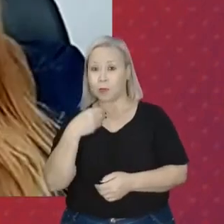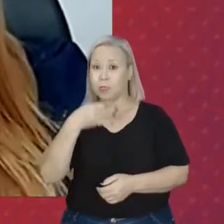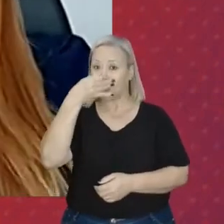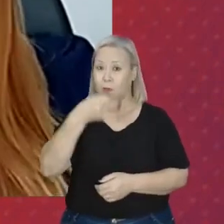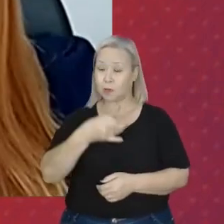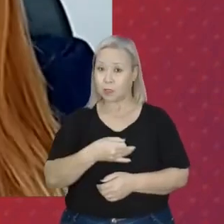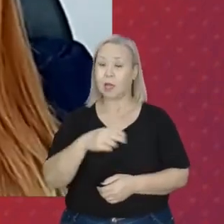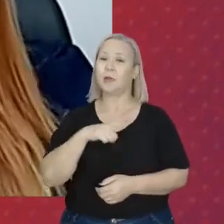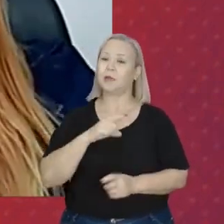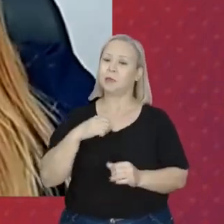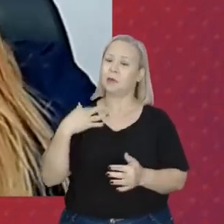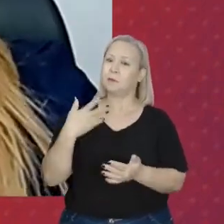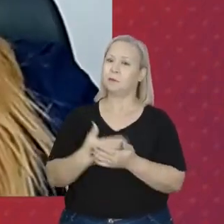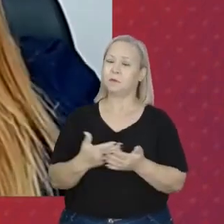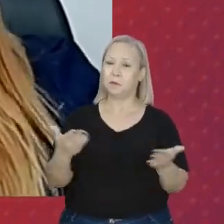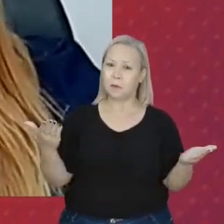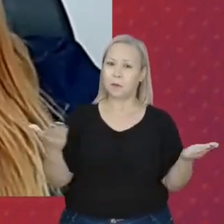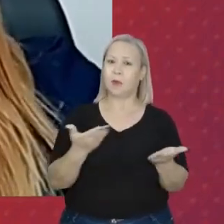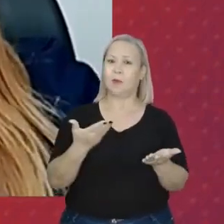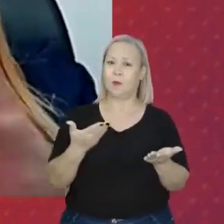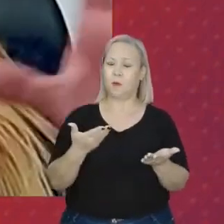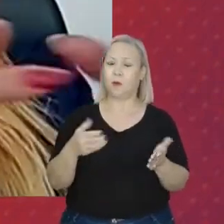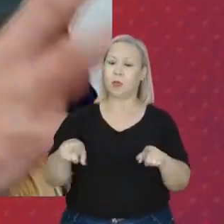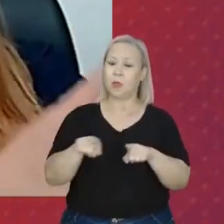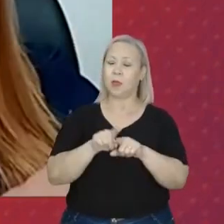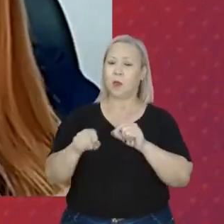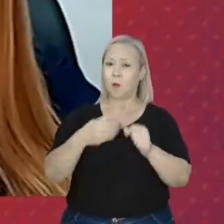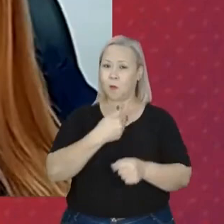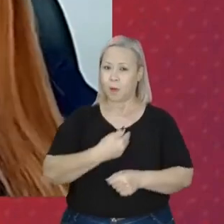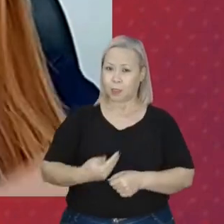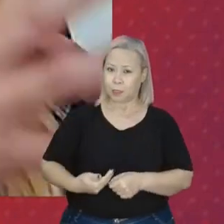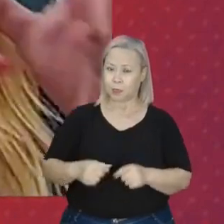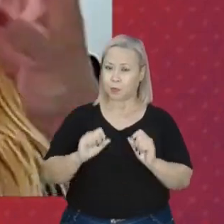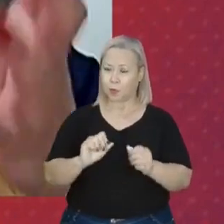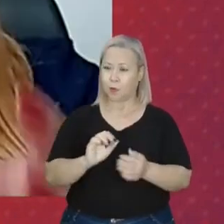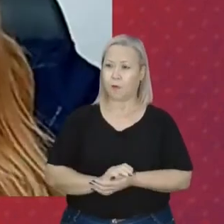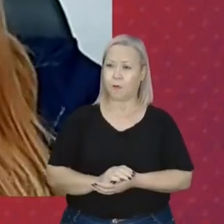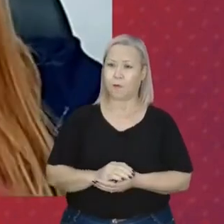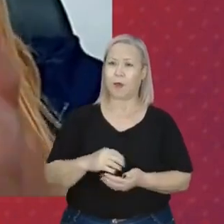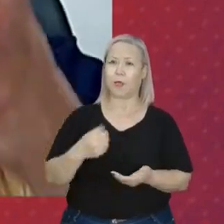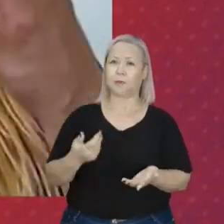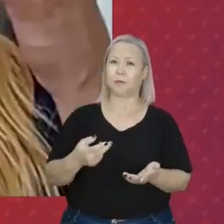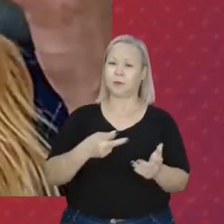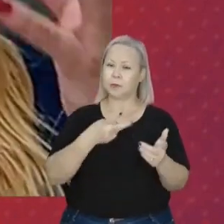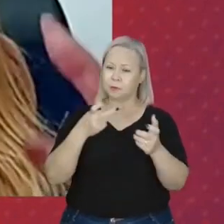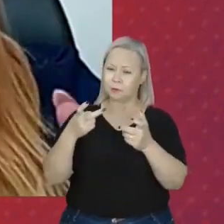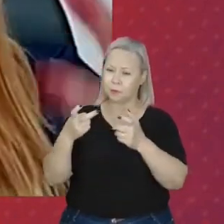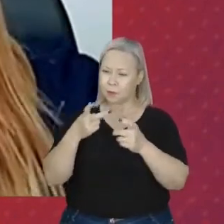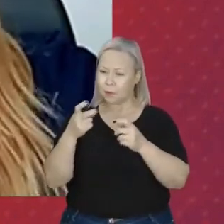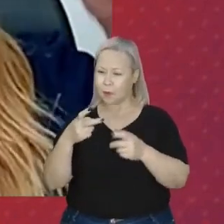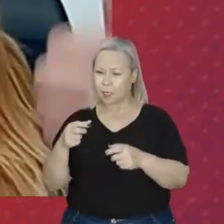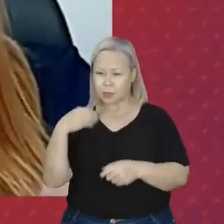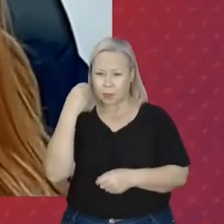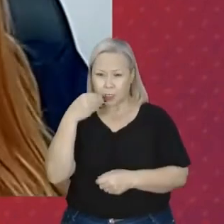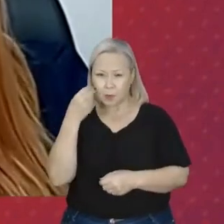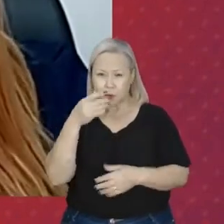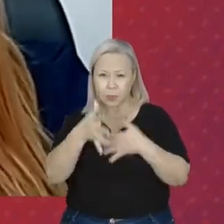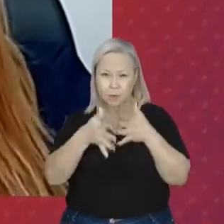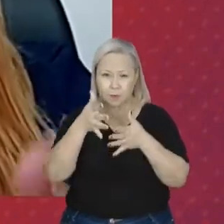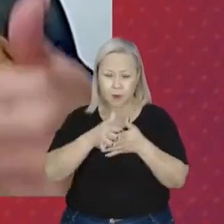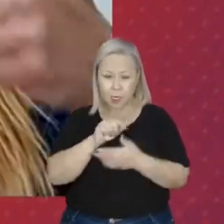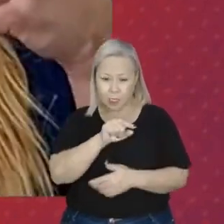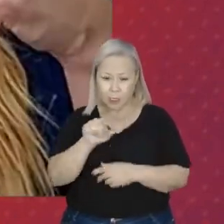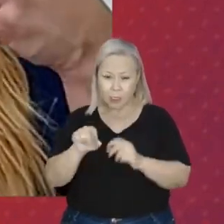e que existe até hoje, né, que mesmo governos que divergiam da gente olharam aquela experiência e disseram: isso aqui